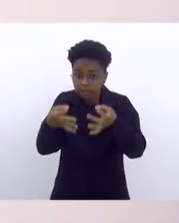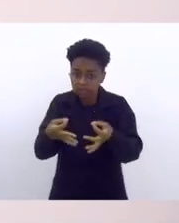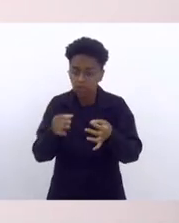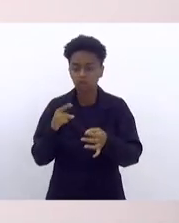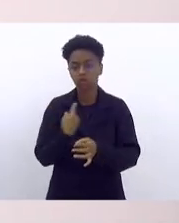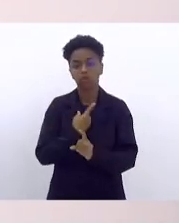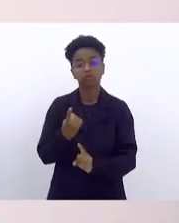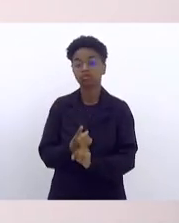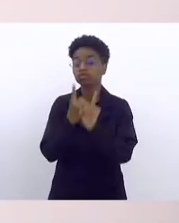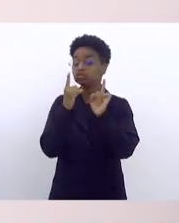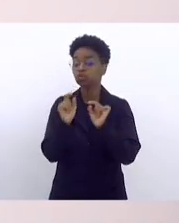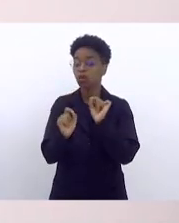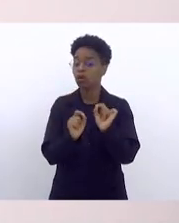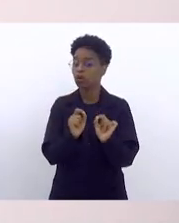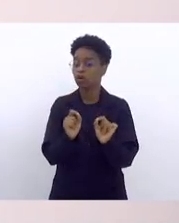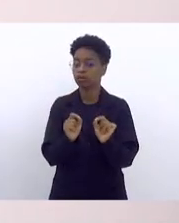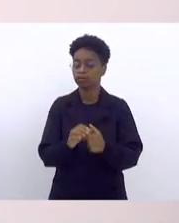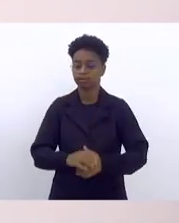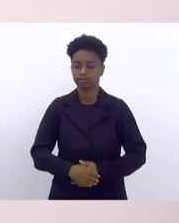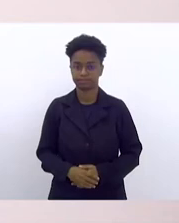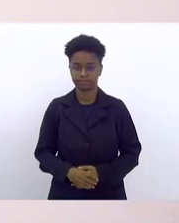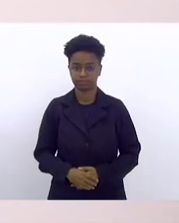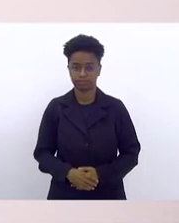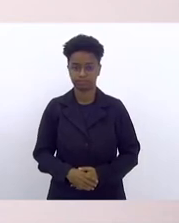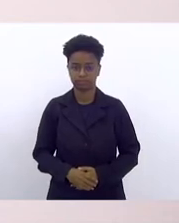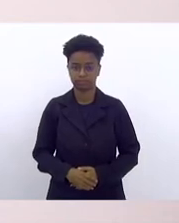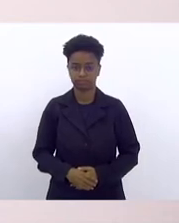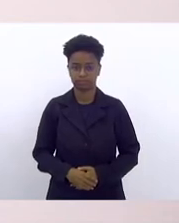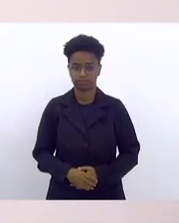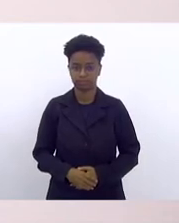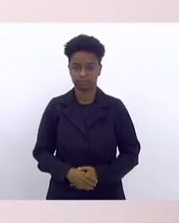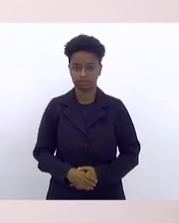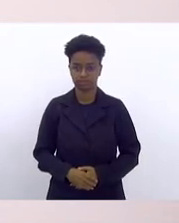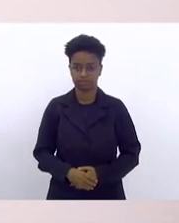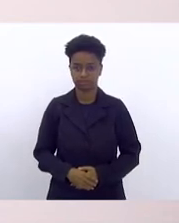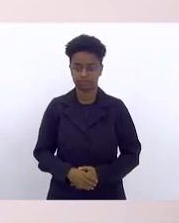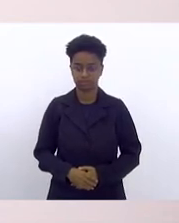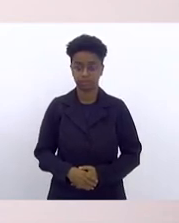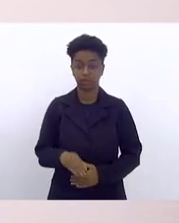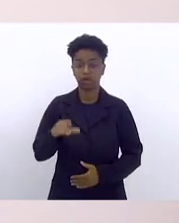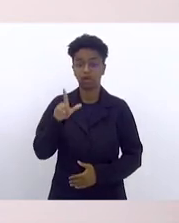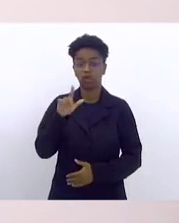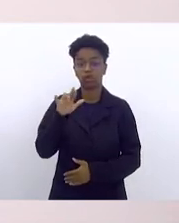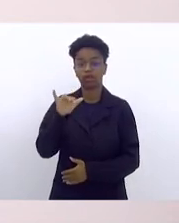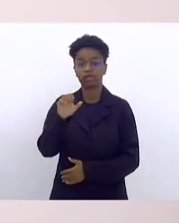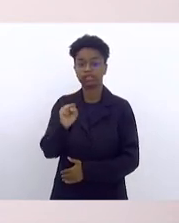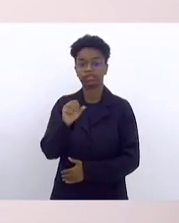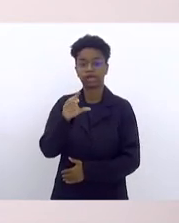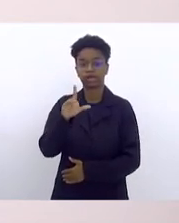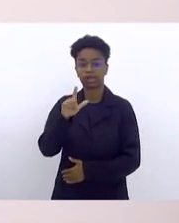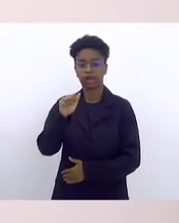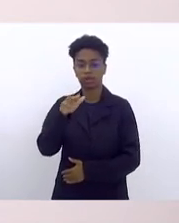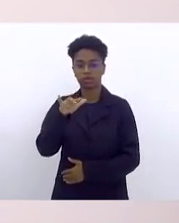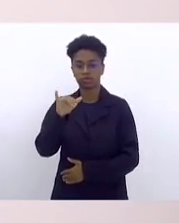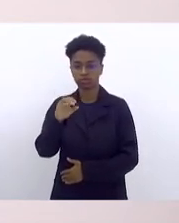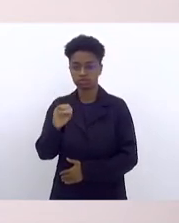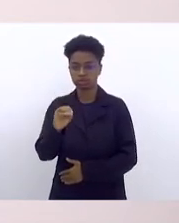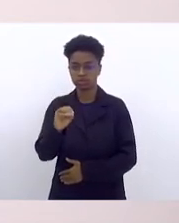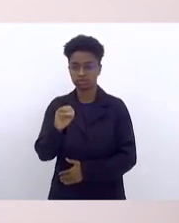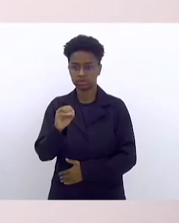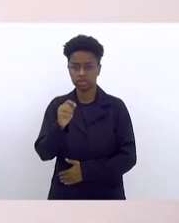descobre os parentes que desapareceram sob a acusação de que eram